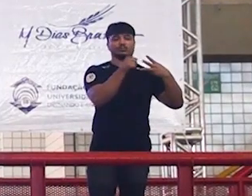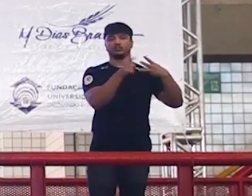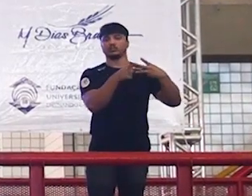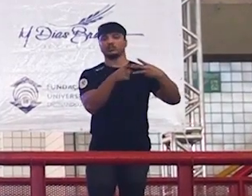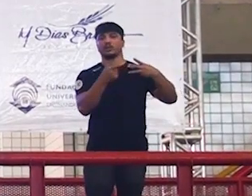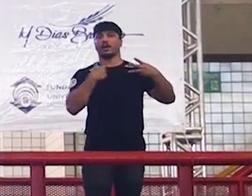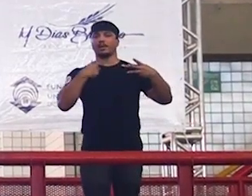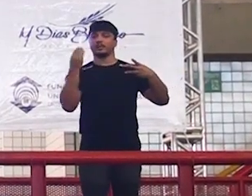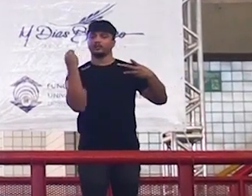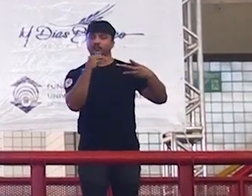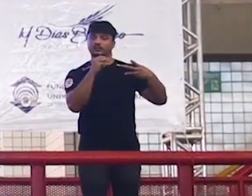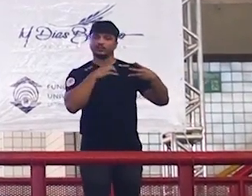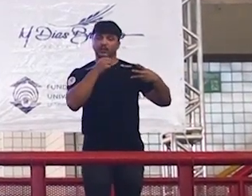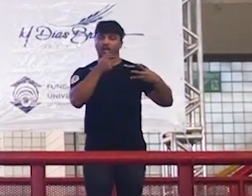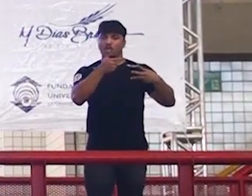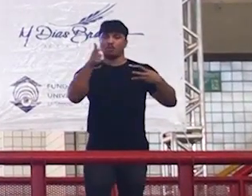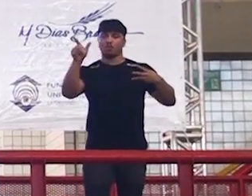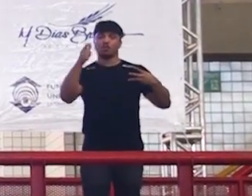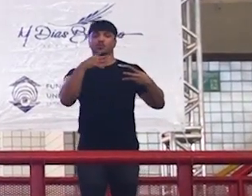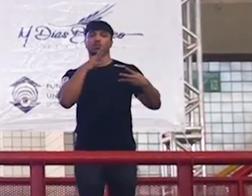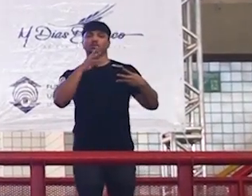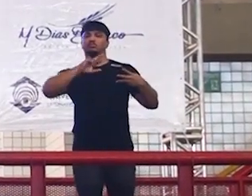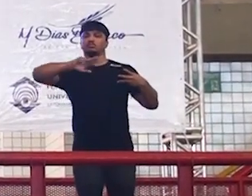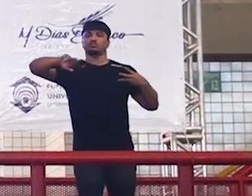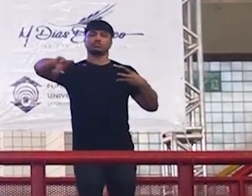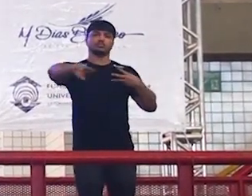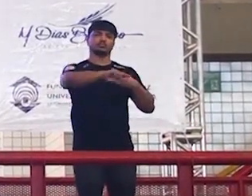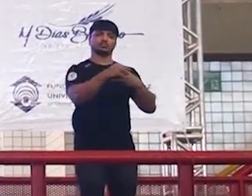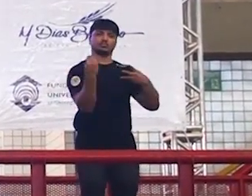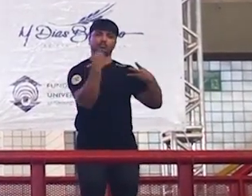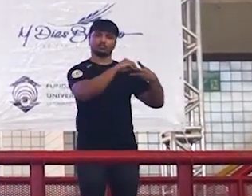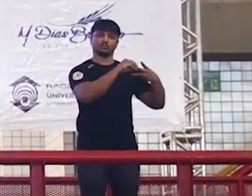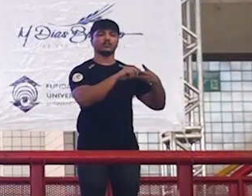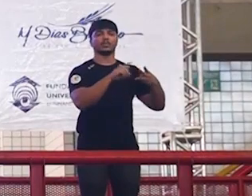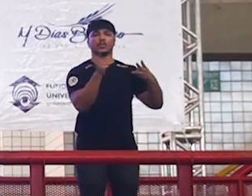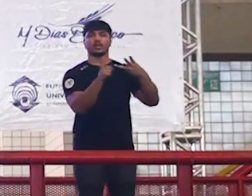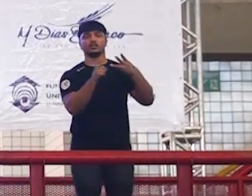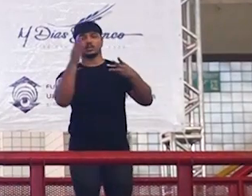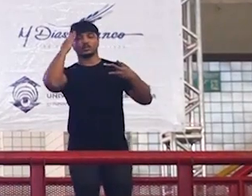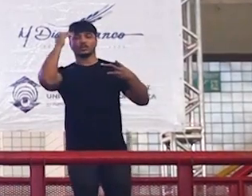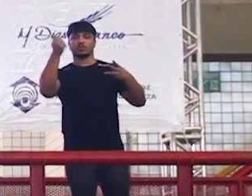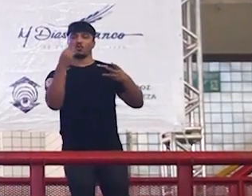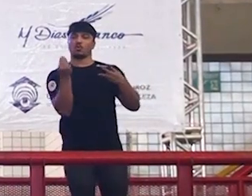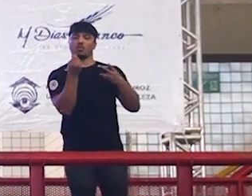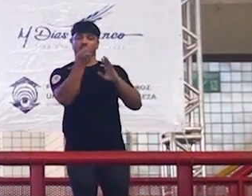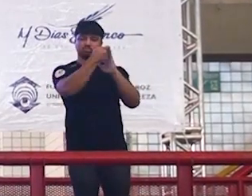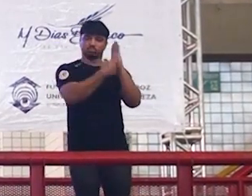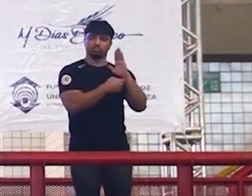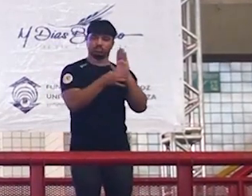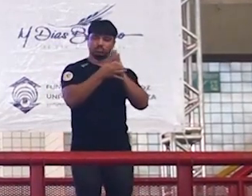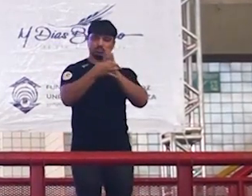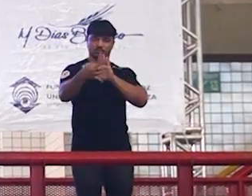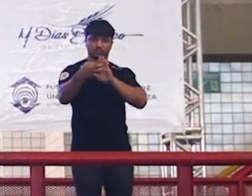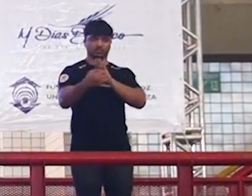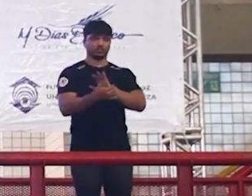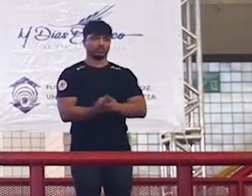2, aplicar áreas do conhecimento. E 3, saber dissertar. Está em branco